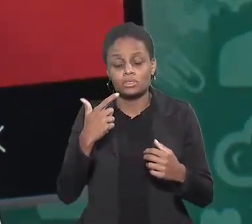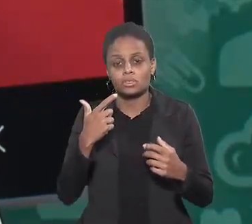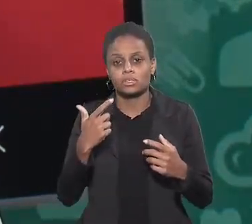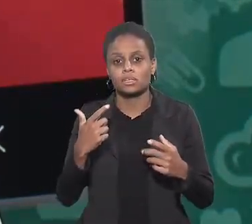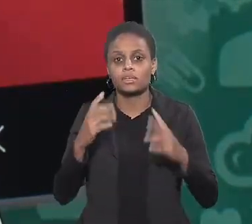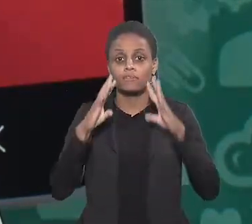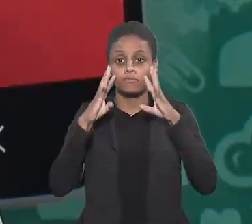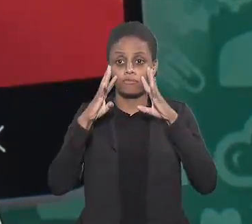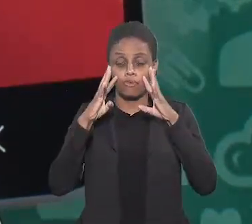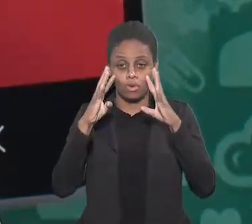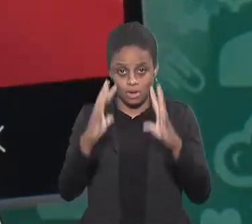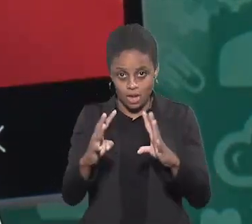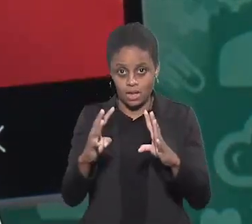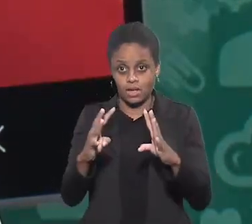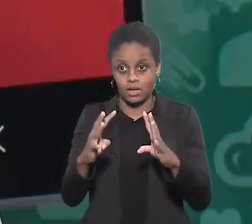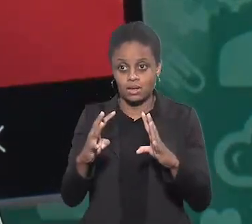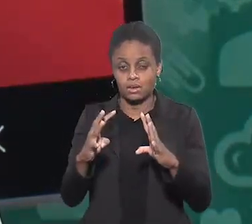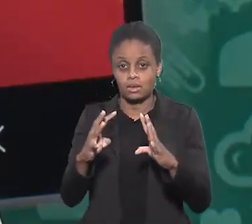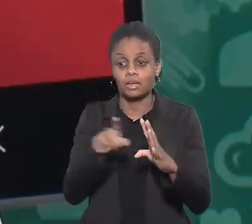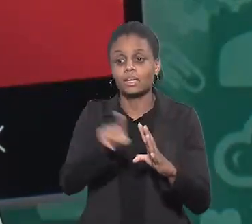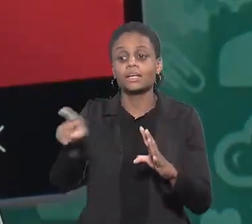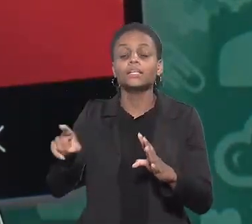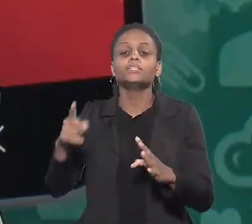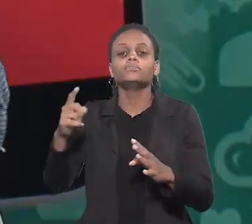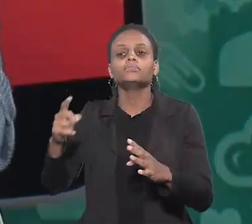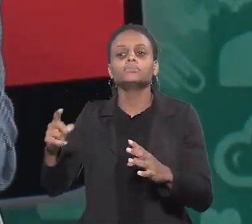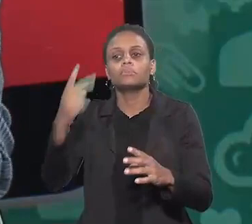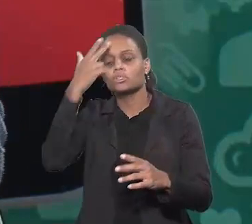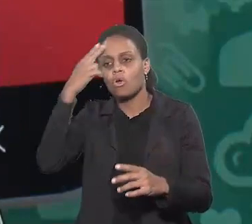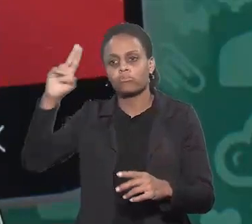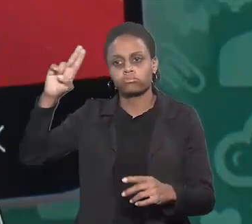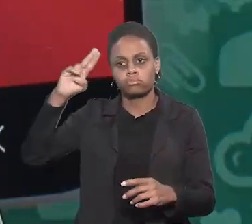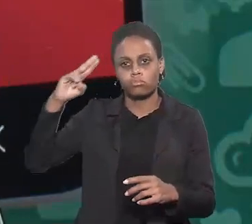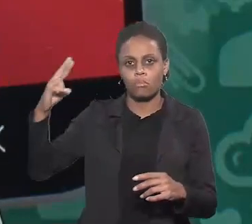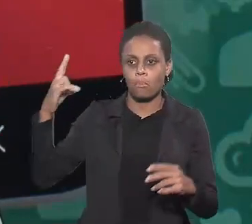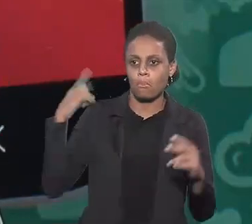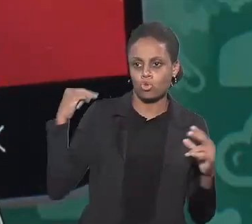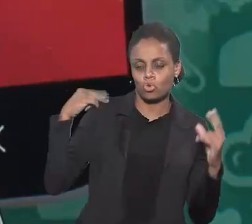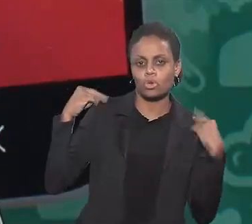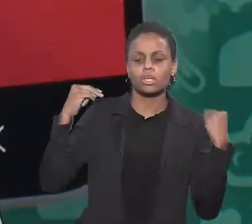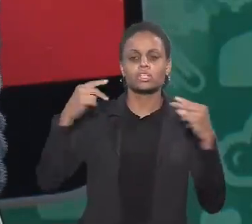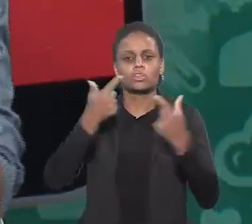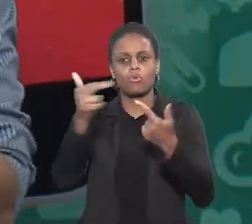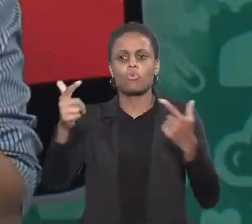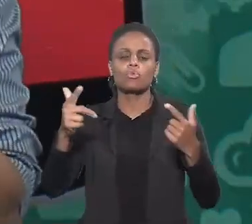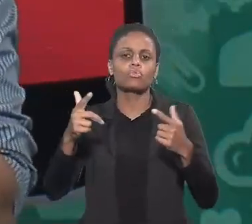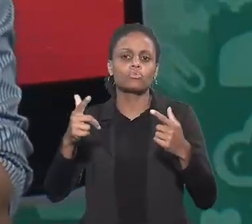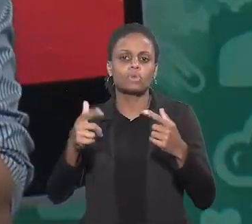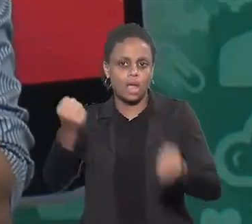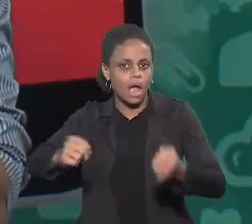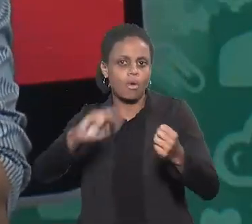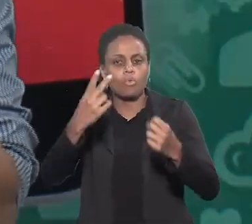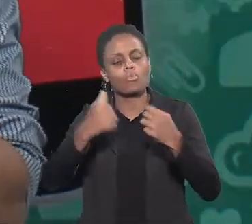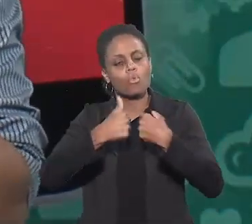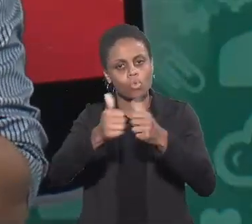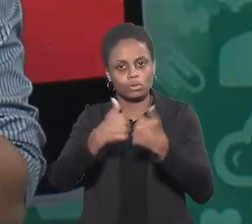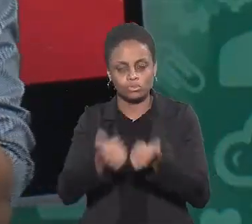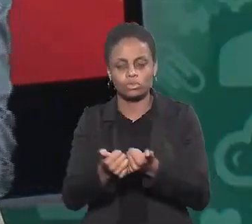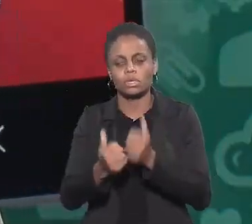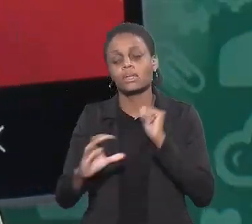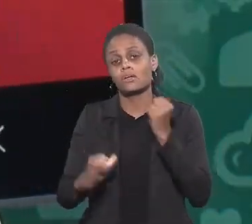usuário do patinete, o usuário da bicicleta e colocar esse foco nos motoristas desses veículos maiores. A segurança, ela